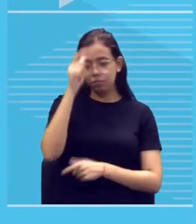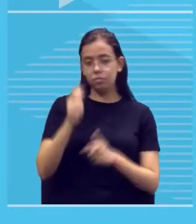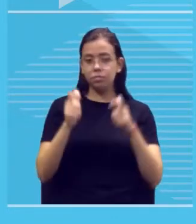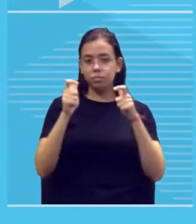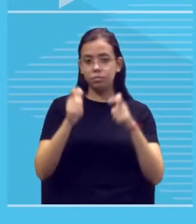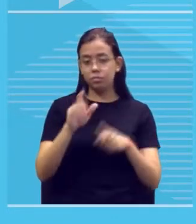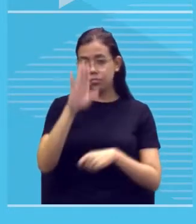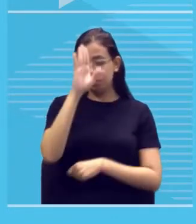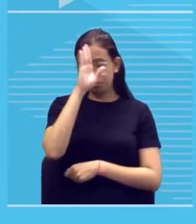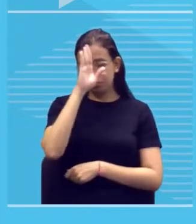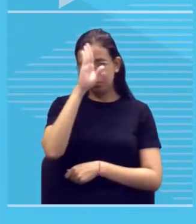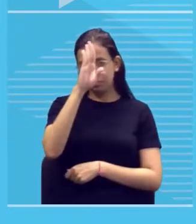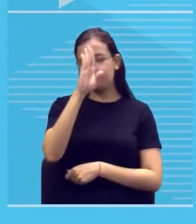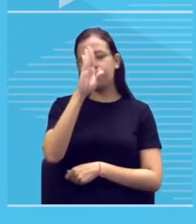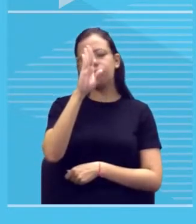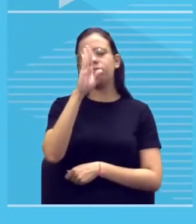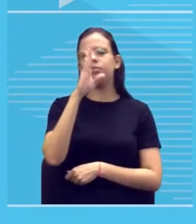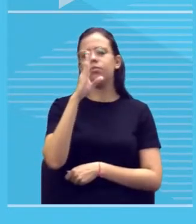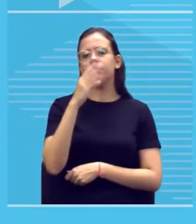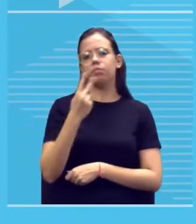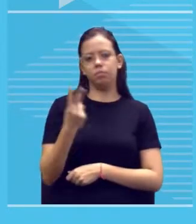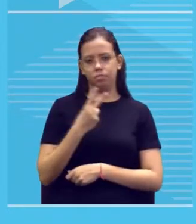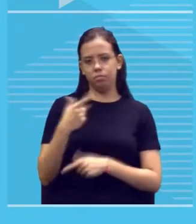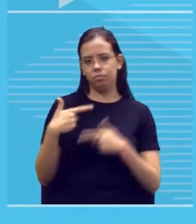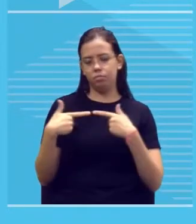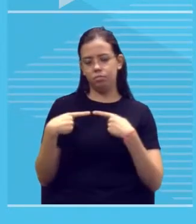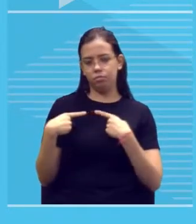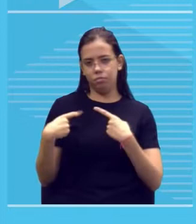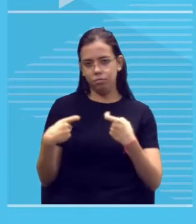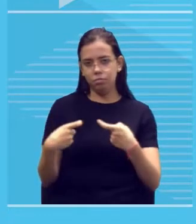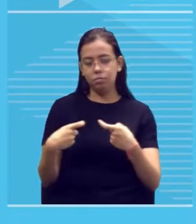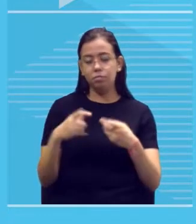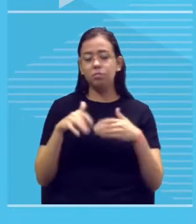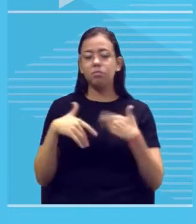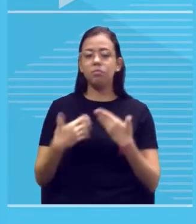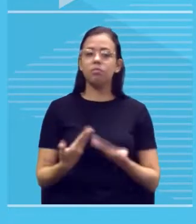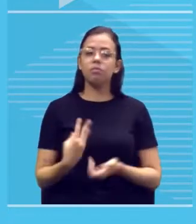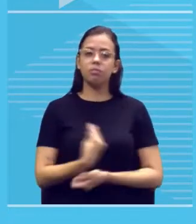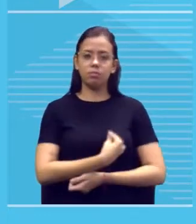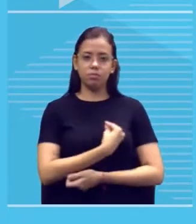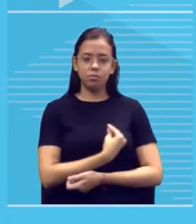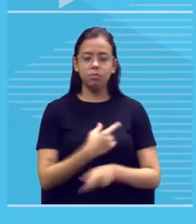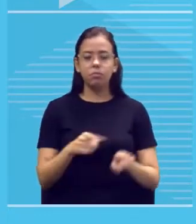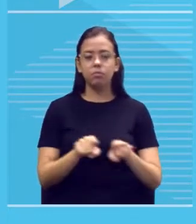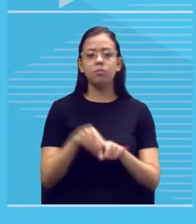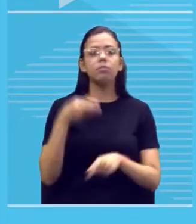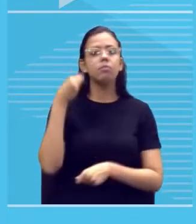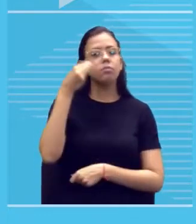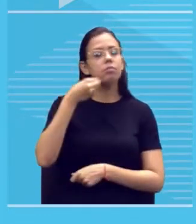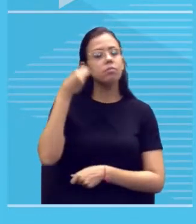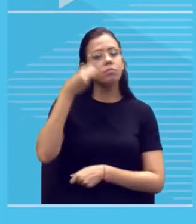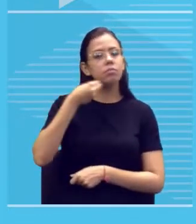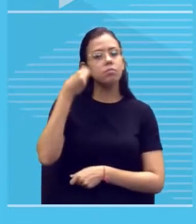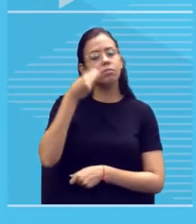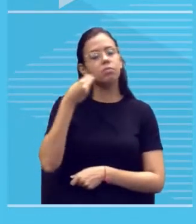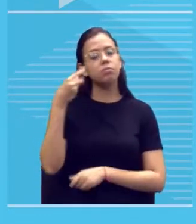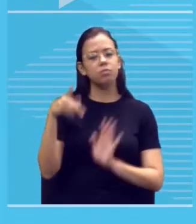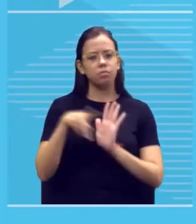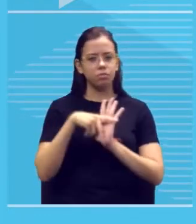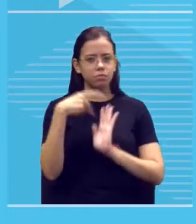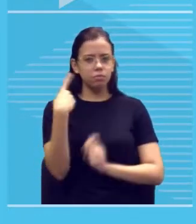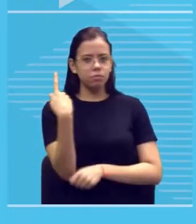dessas duas grandes guerras eu a vivência a experiência dele